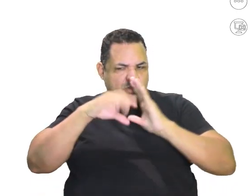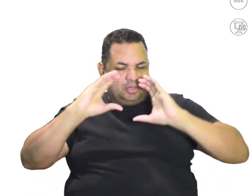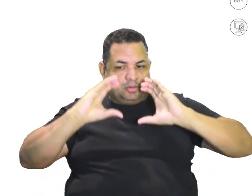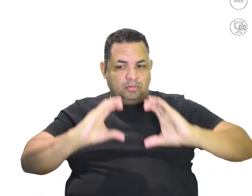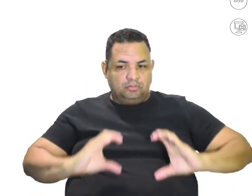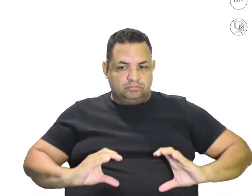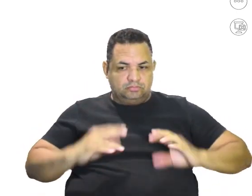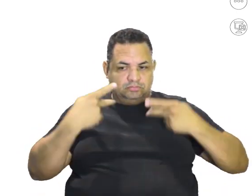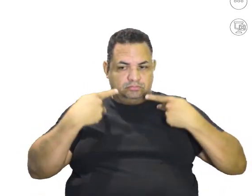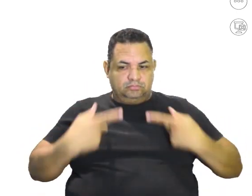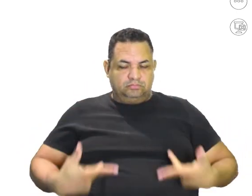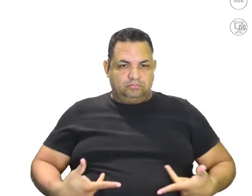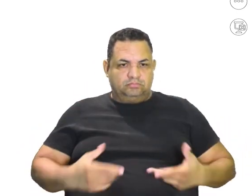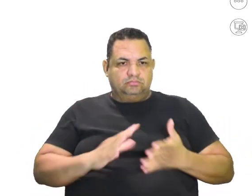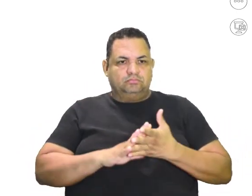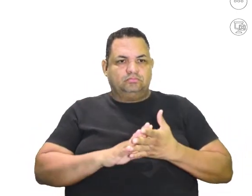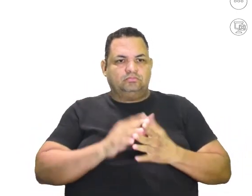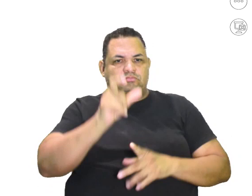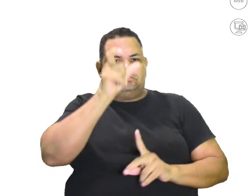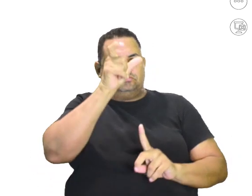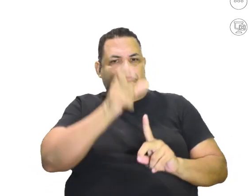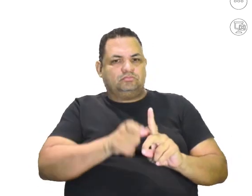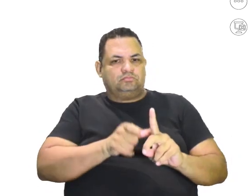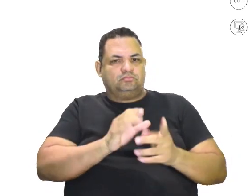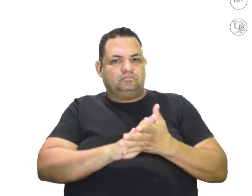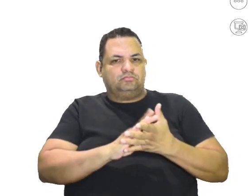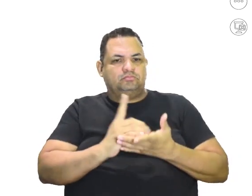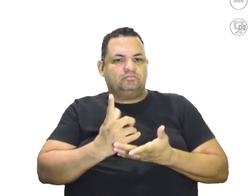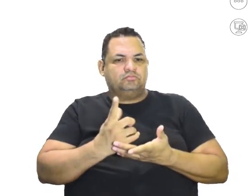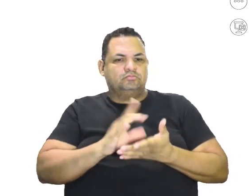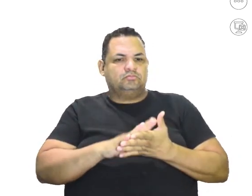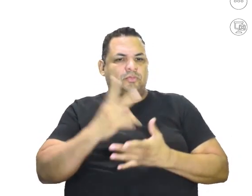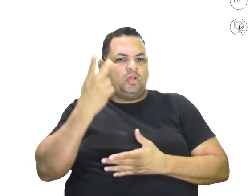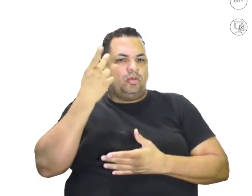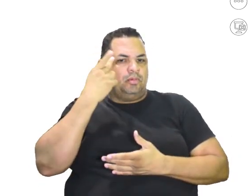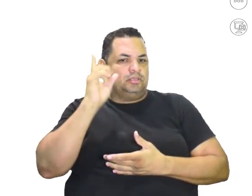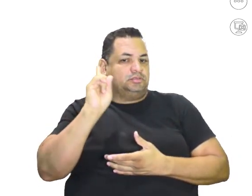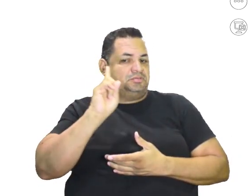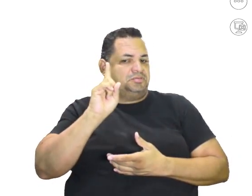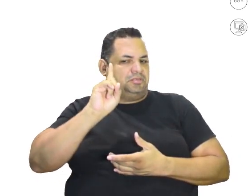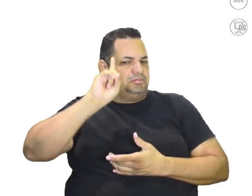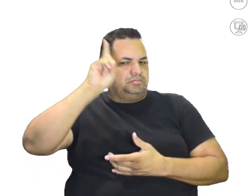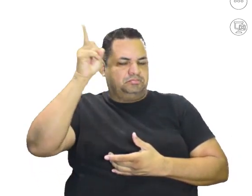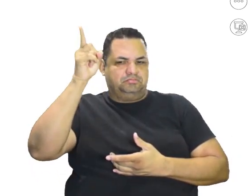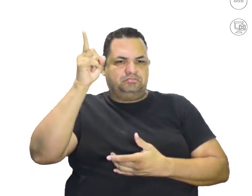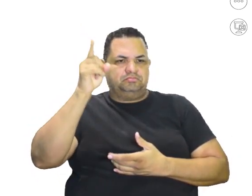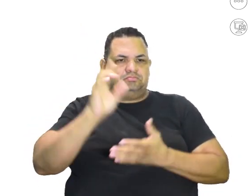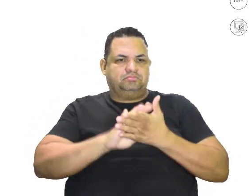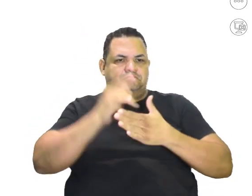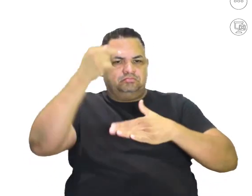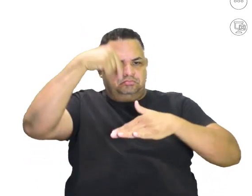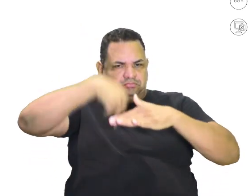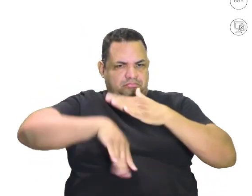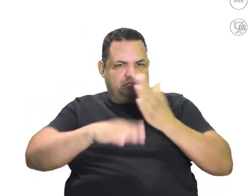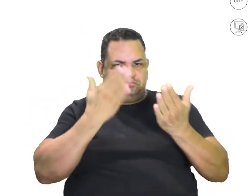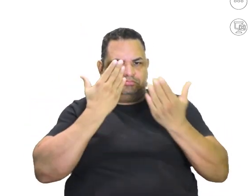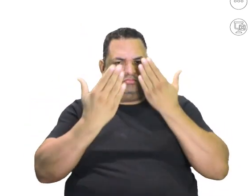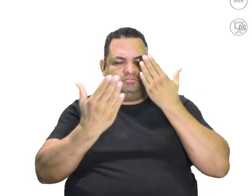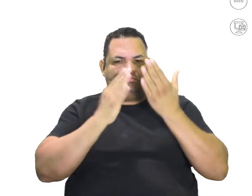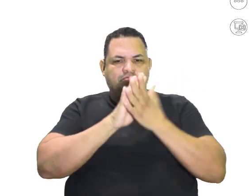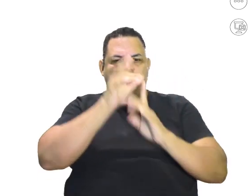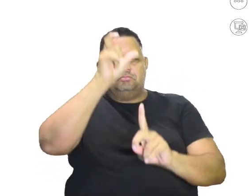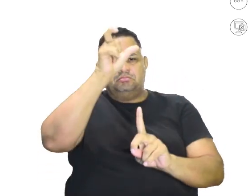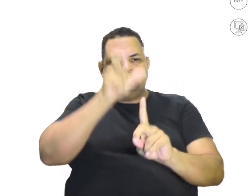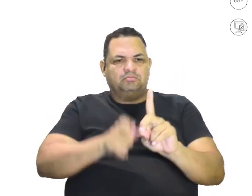comportamento humano, personagens comuns e não idealizados, né? O aprofundamento psicológico